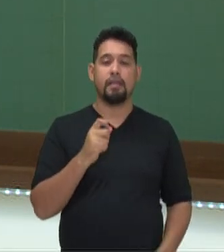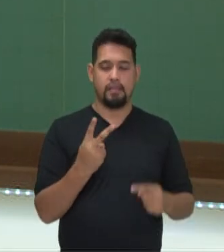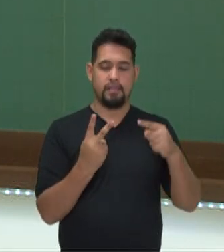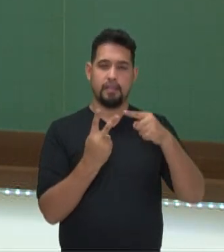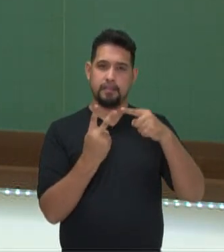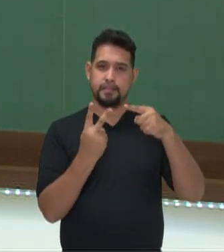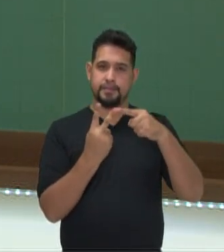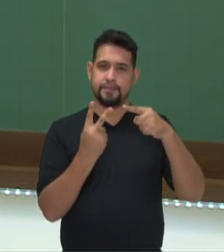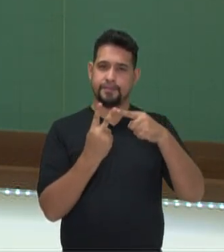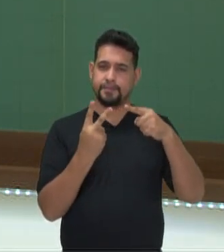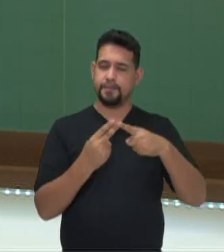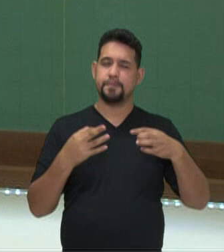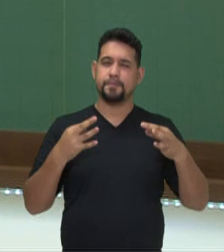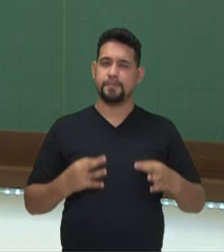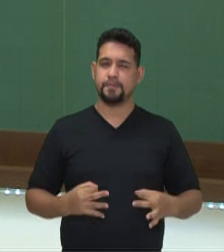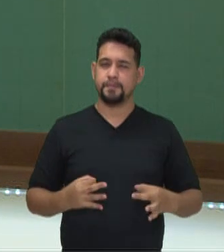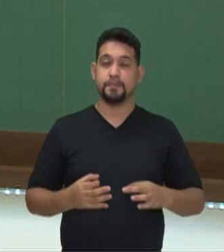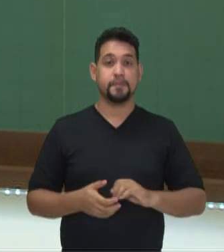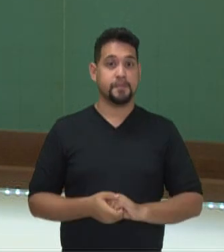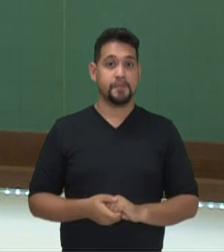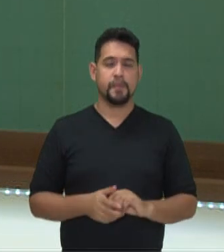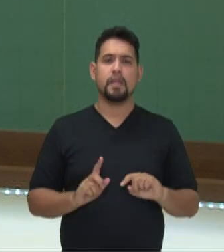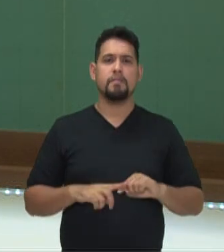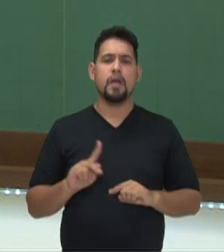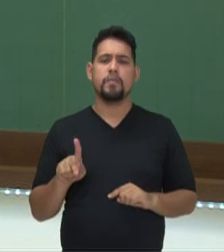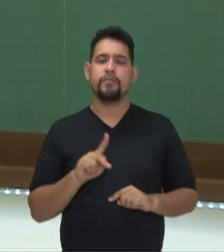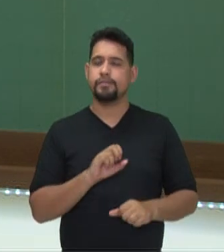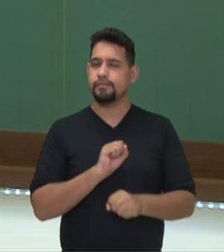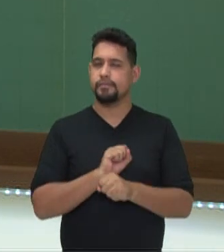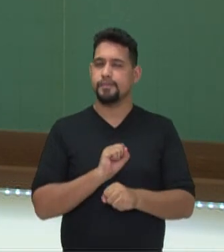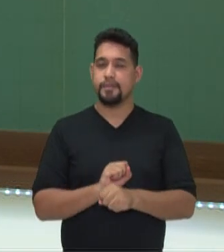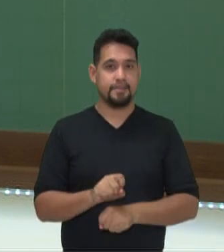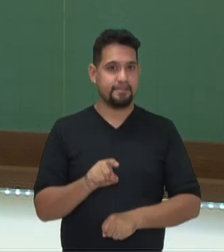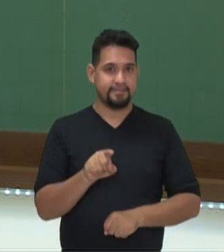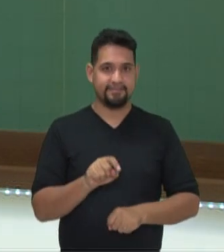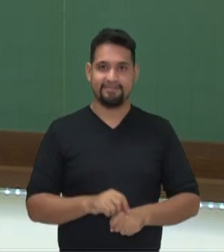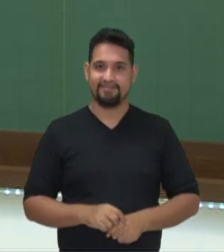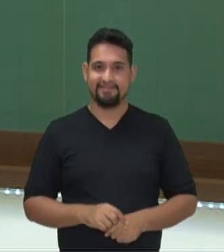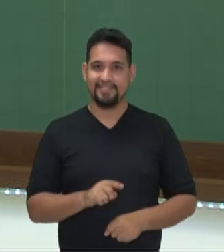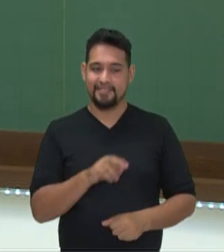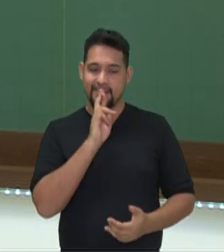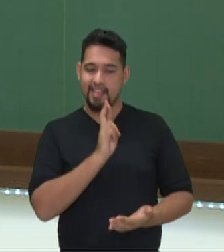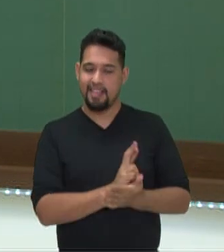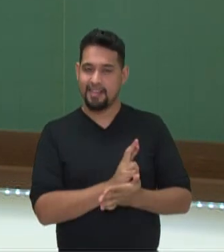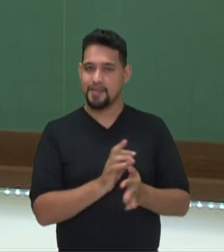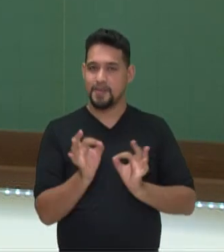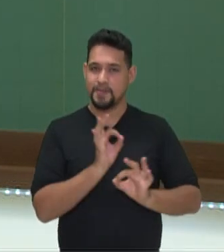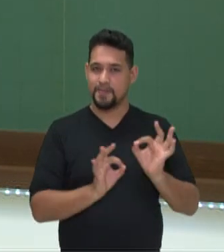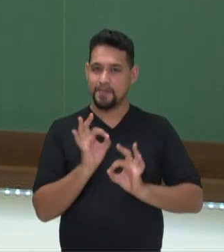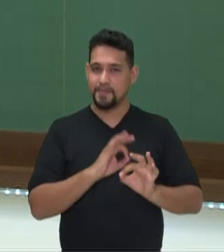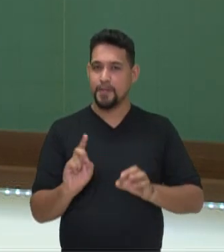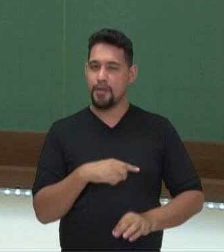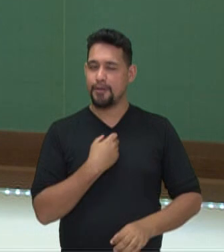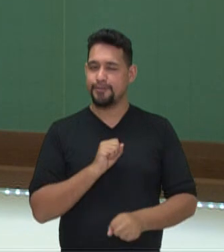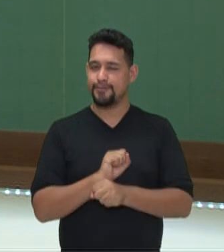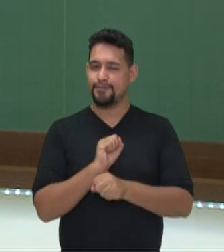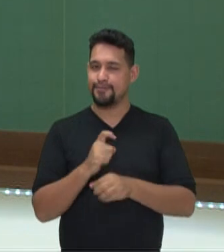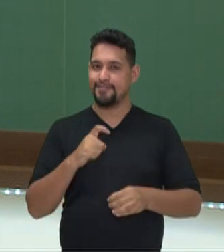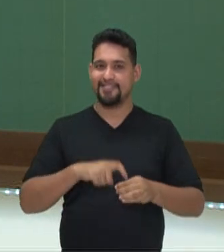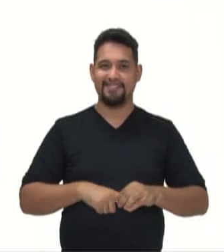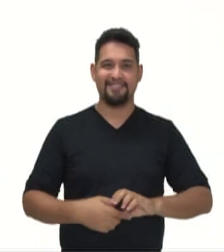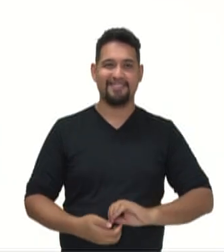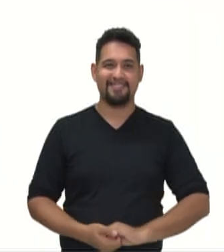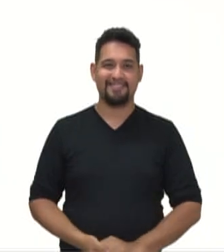raiz quadrada exata. Então a professora vai dar um tempinho para você resolver e nós já